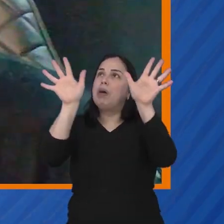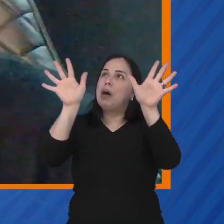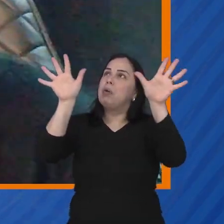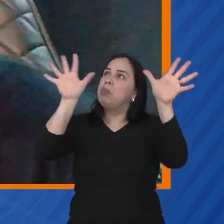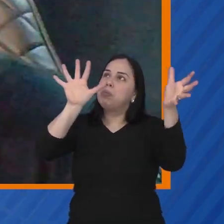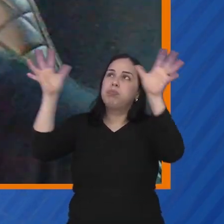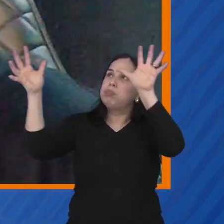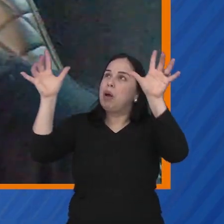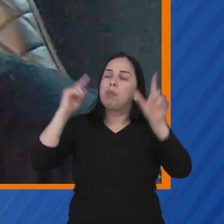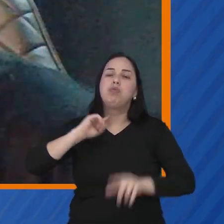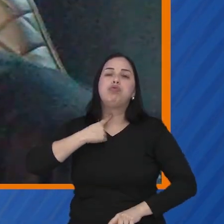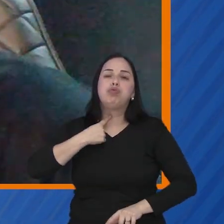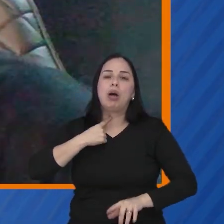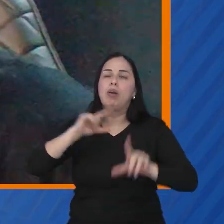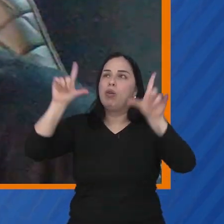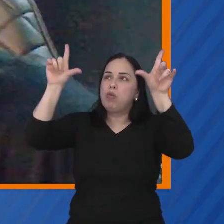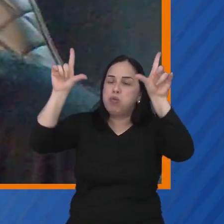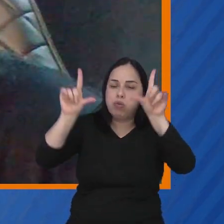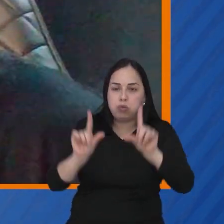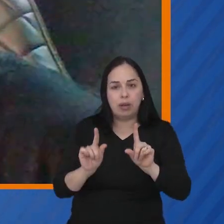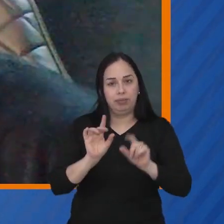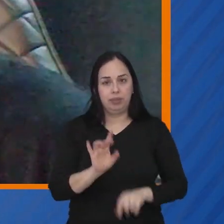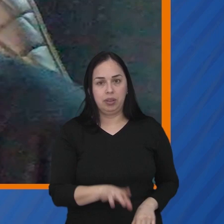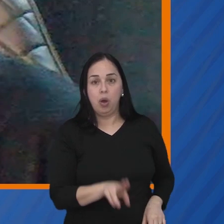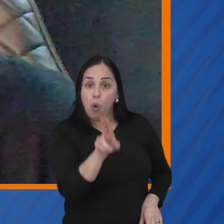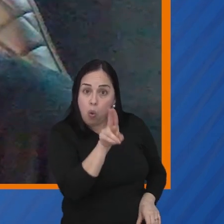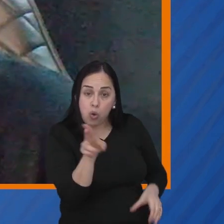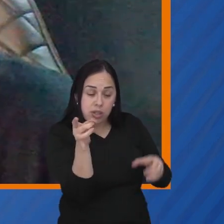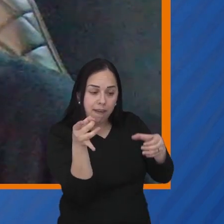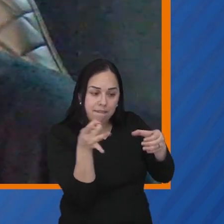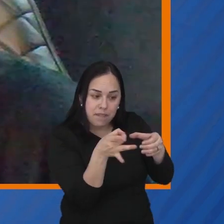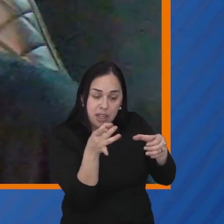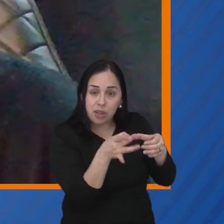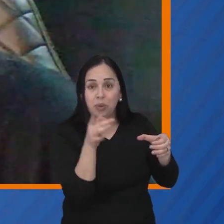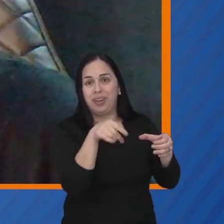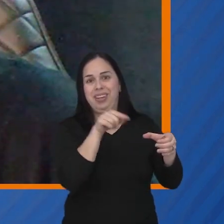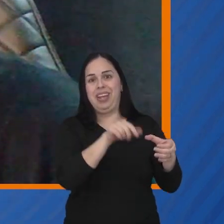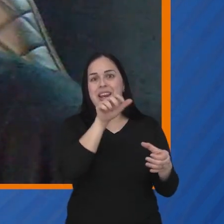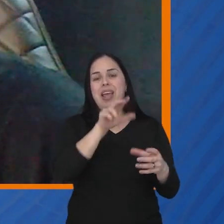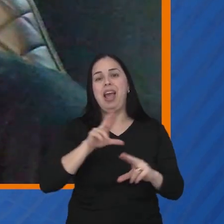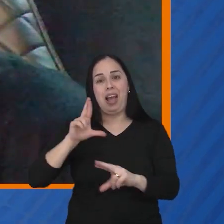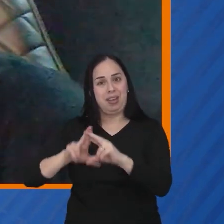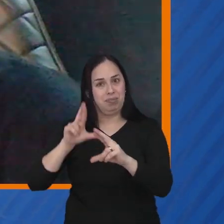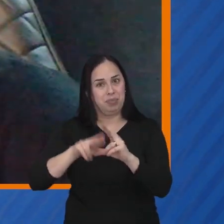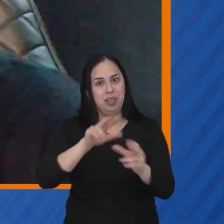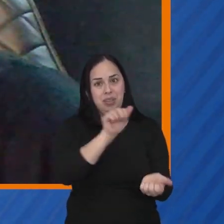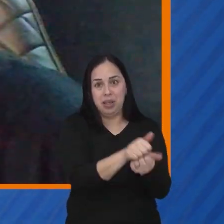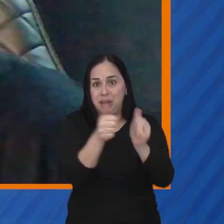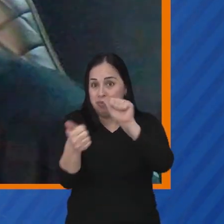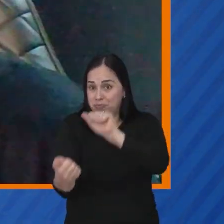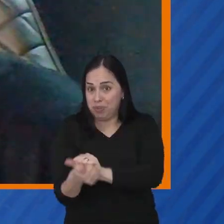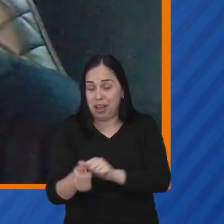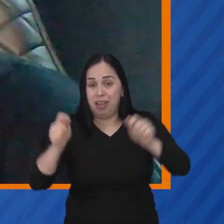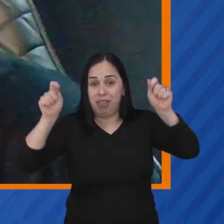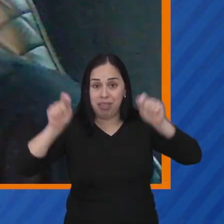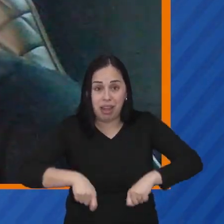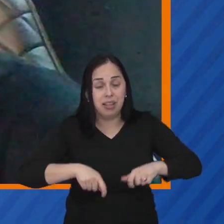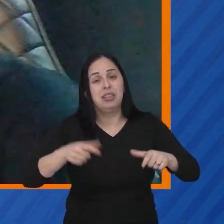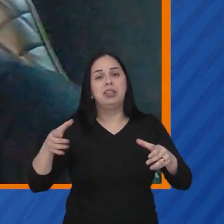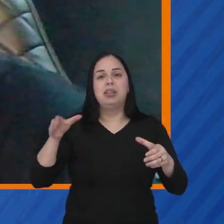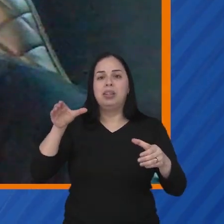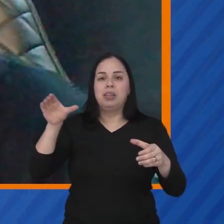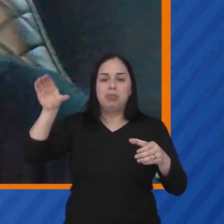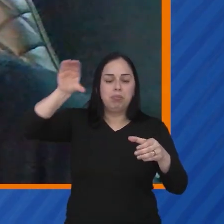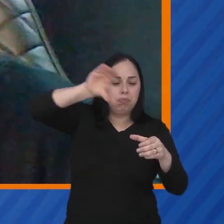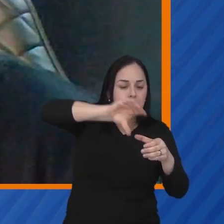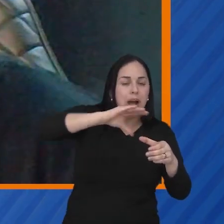Utilize vidro. O vidro é um material reciclável, ele é extremamente inerte, no sentido de que